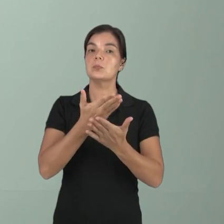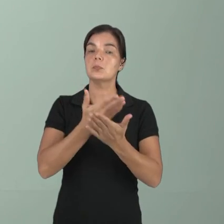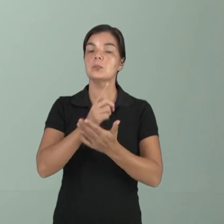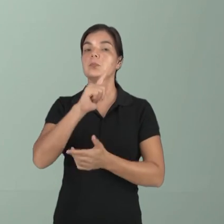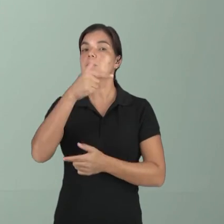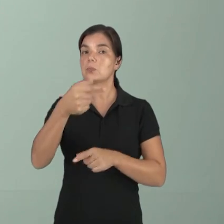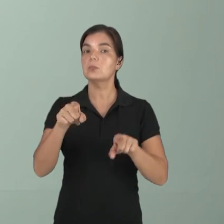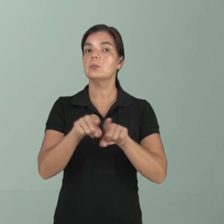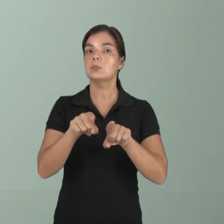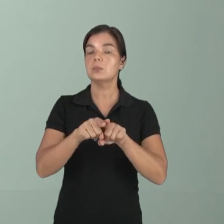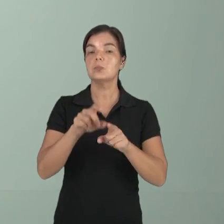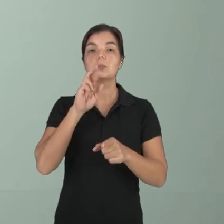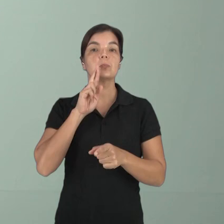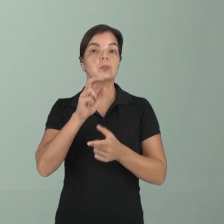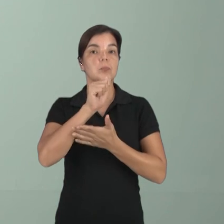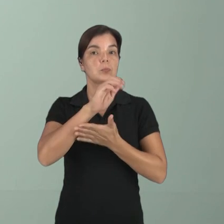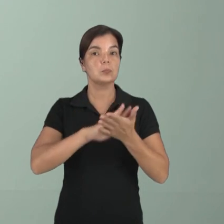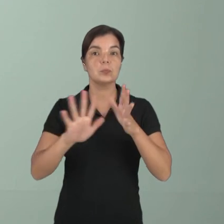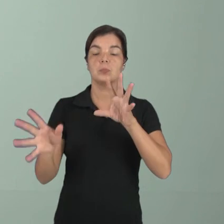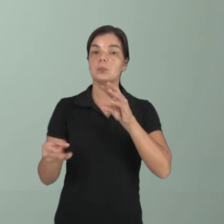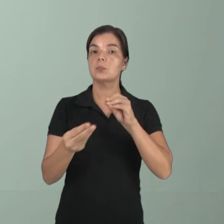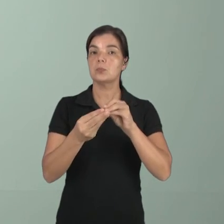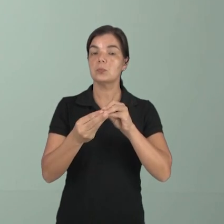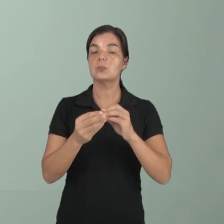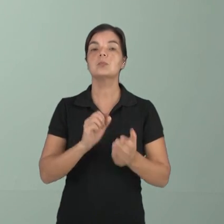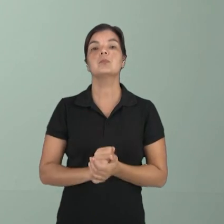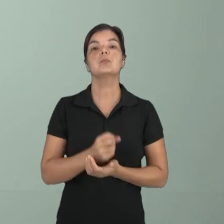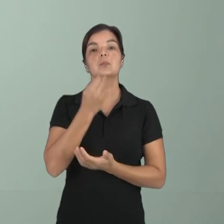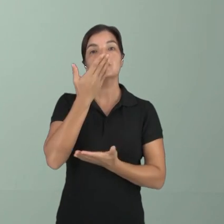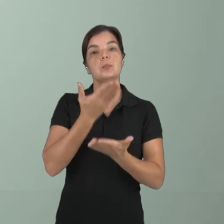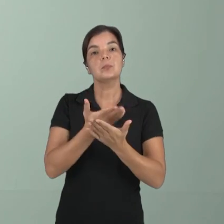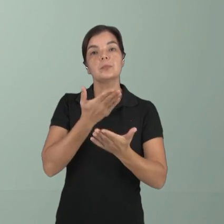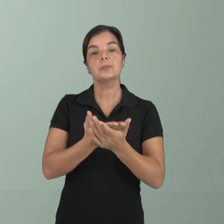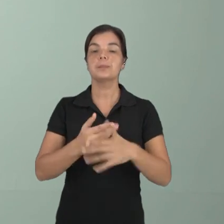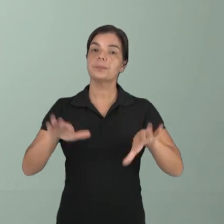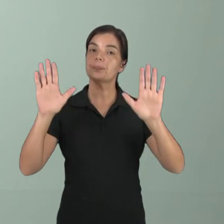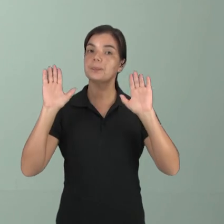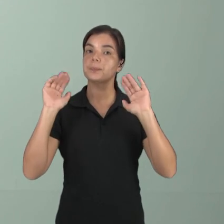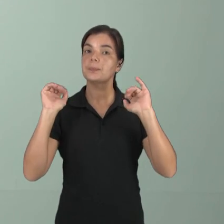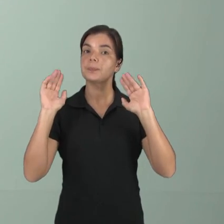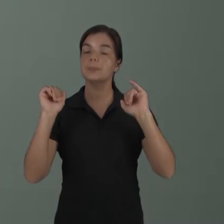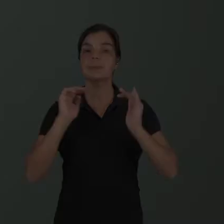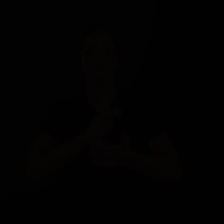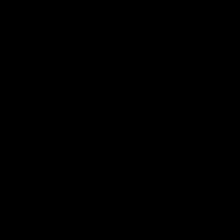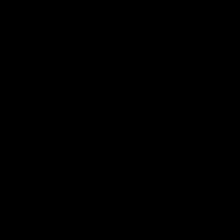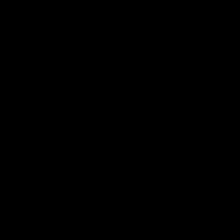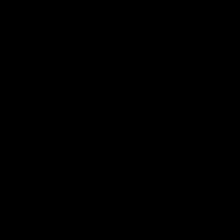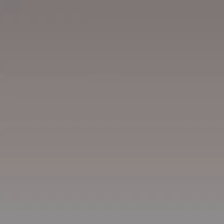aulas, faça as atividades complementares. Uma boa aula e até a próxima!